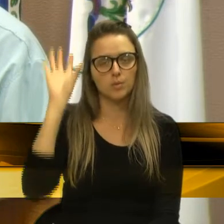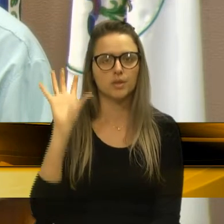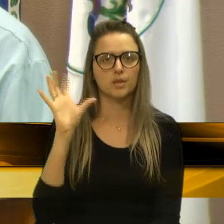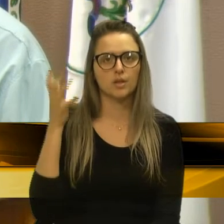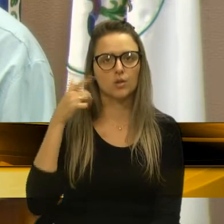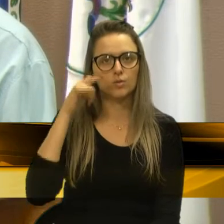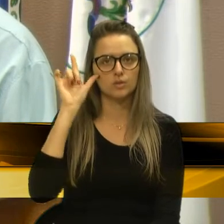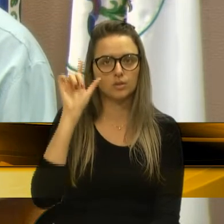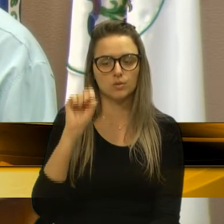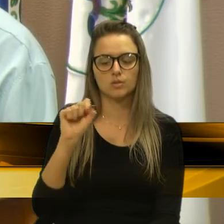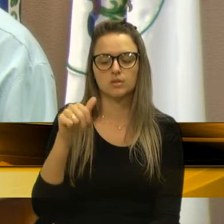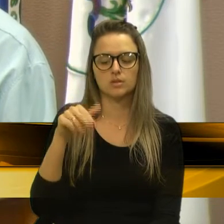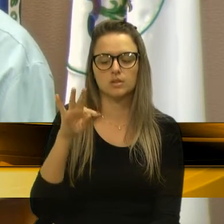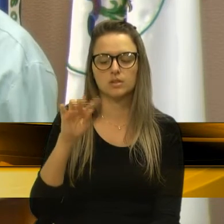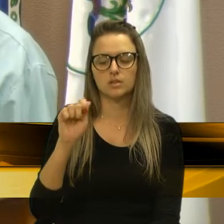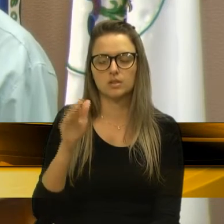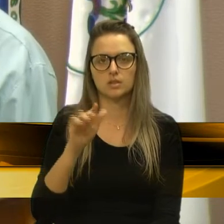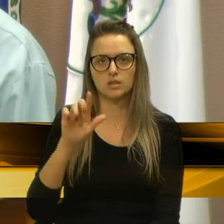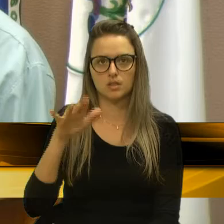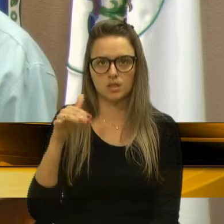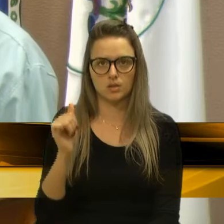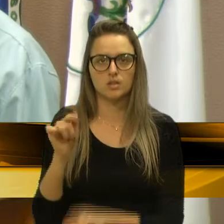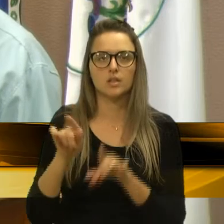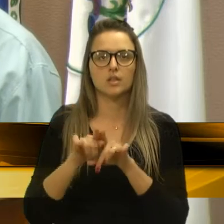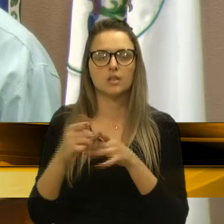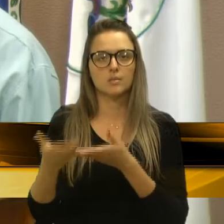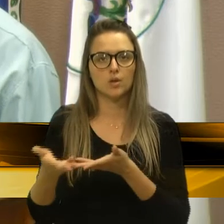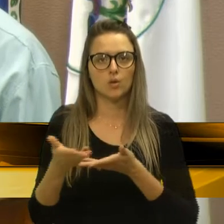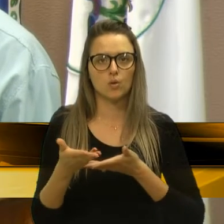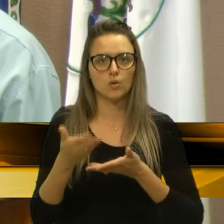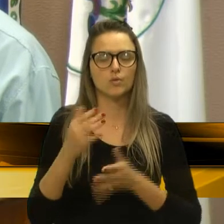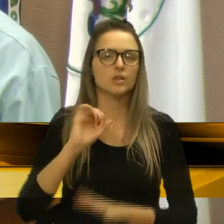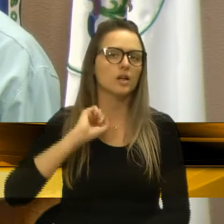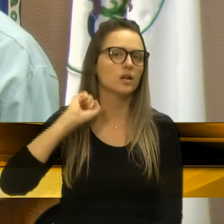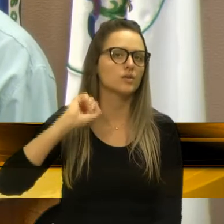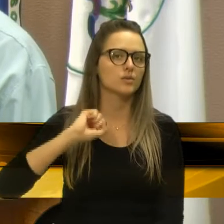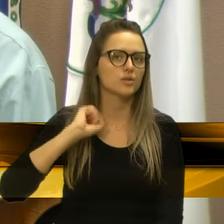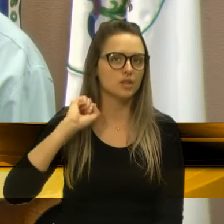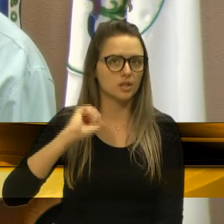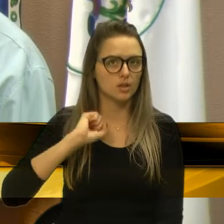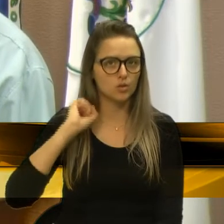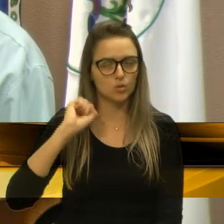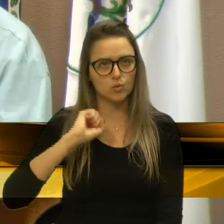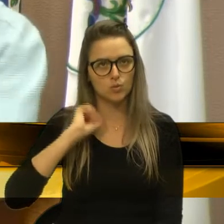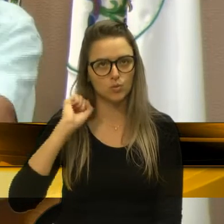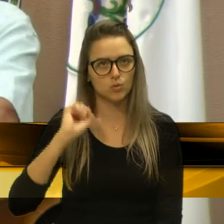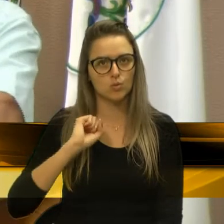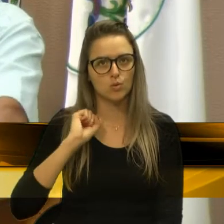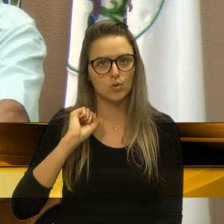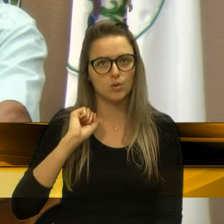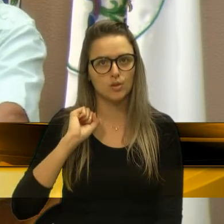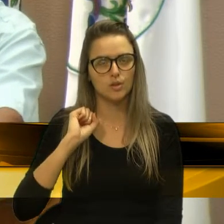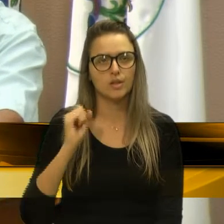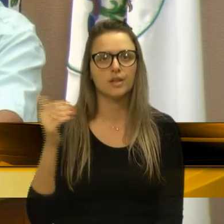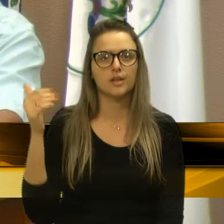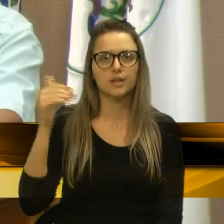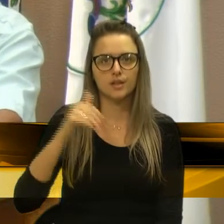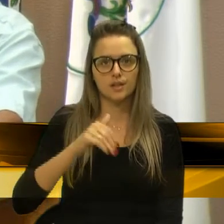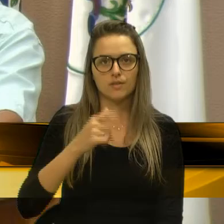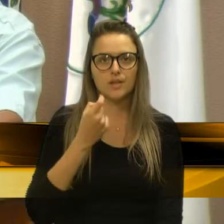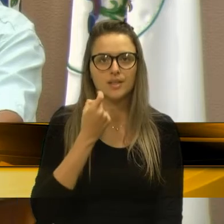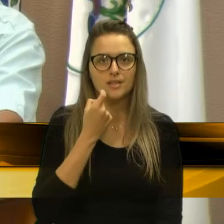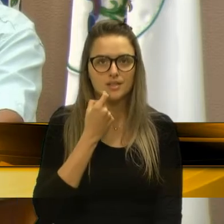e também reforçar um convite nosso senador e se irá registar sexta feira na